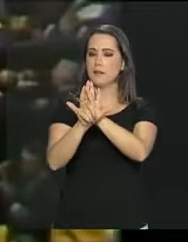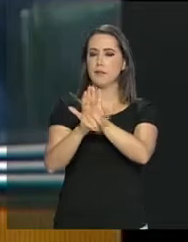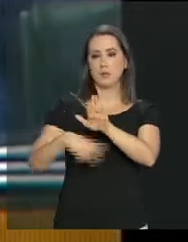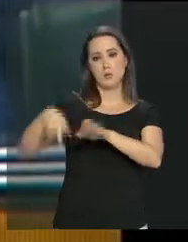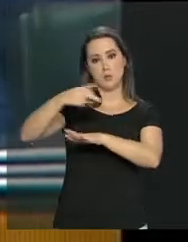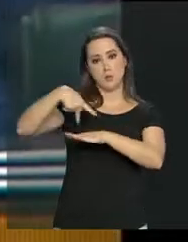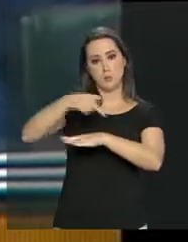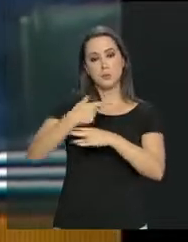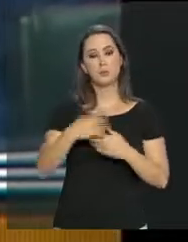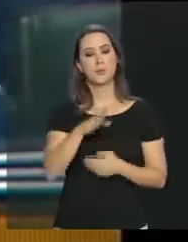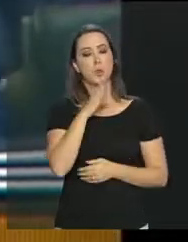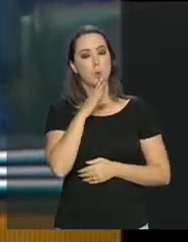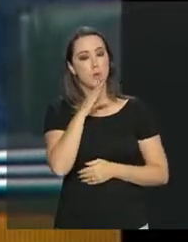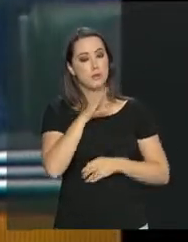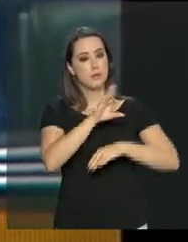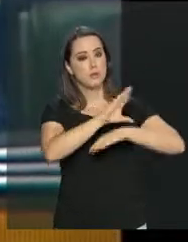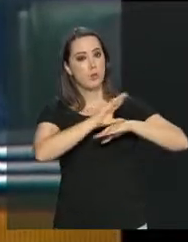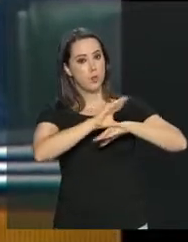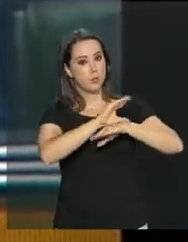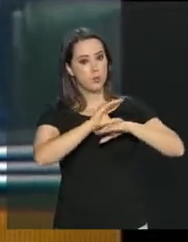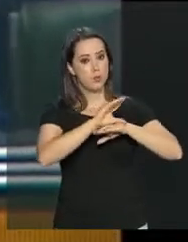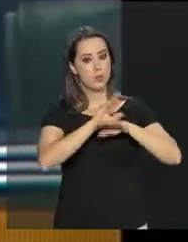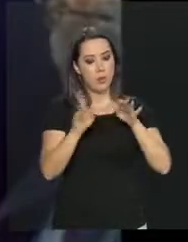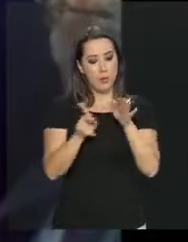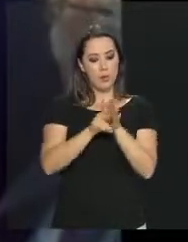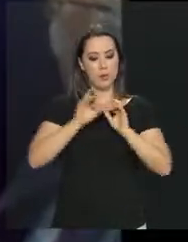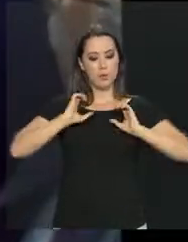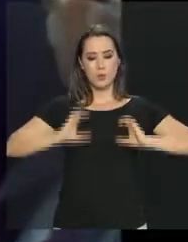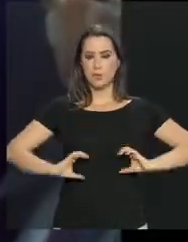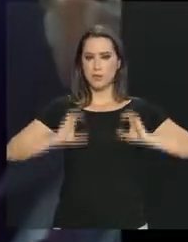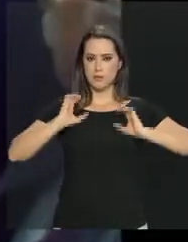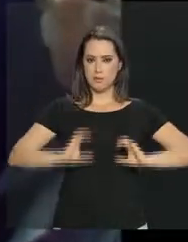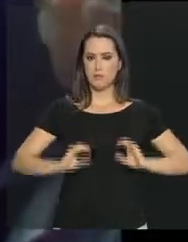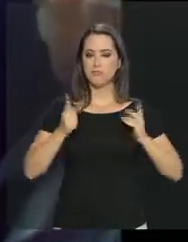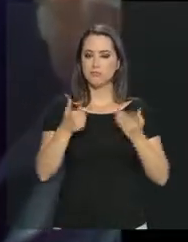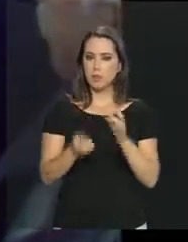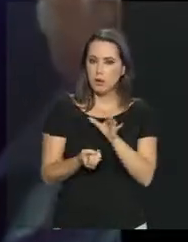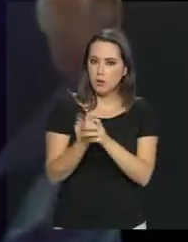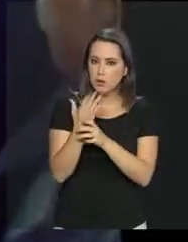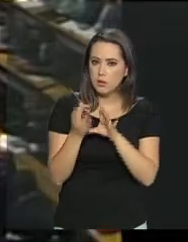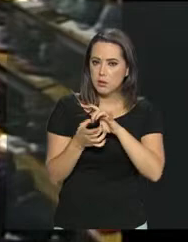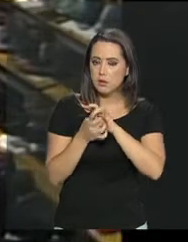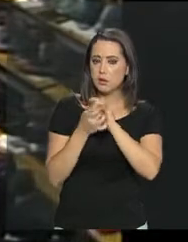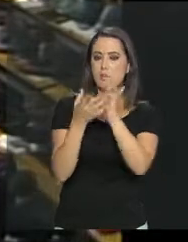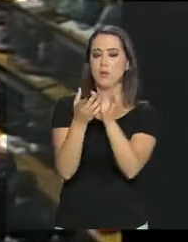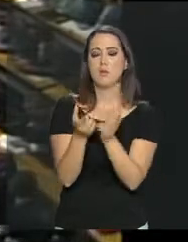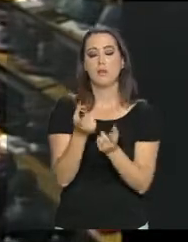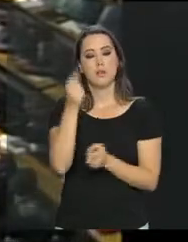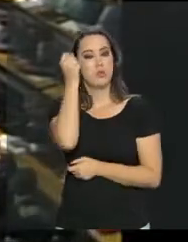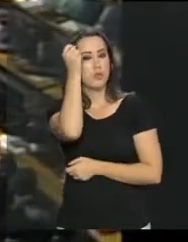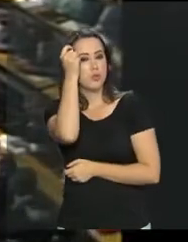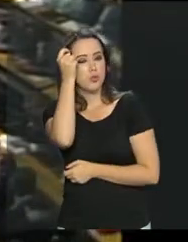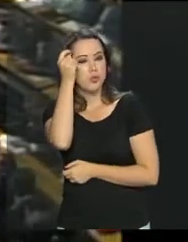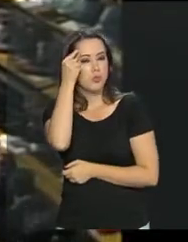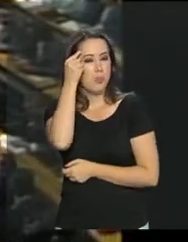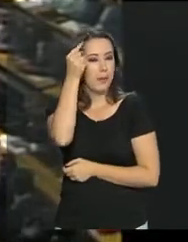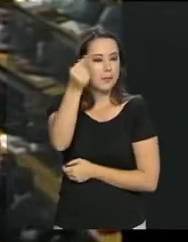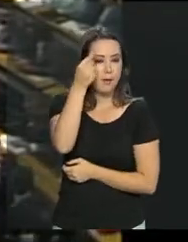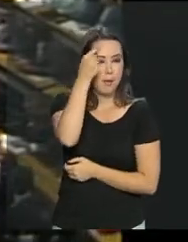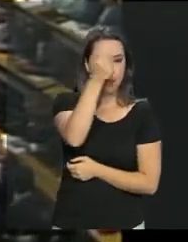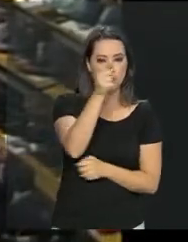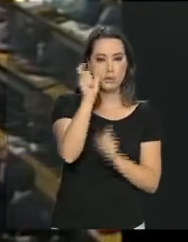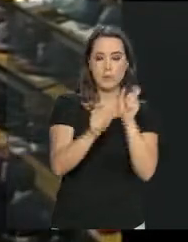conhecida por constituição cidadã ela assegurou aos brasileiros a liberdade de pensamento e direitos sociais